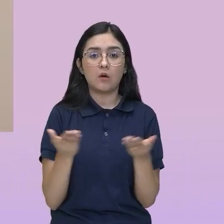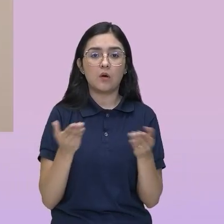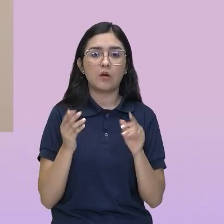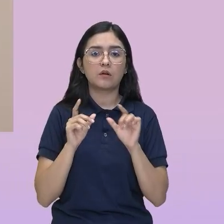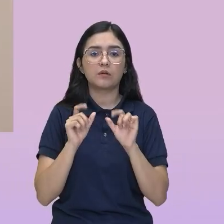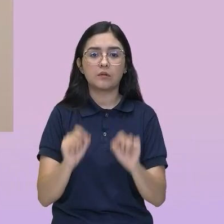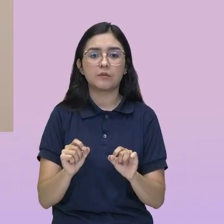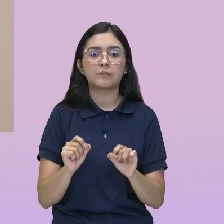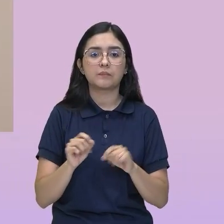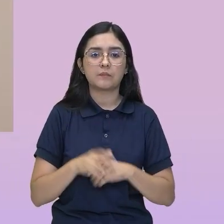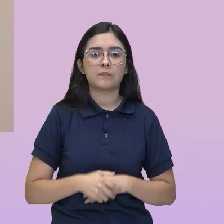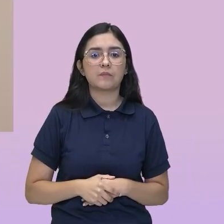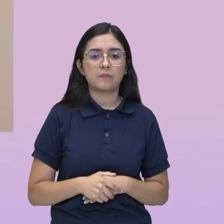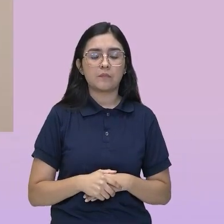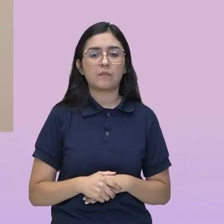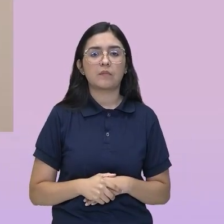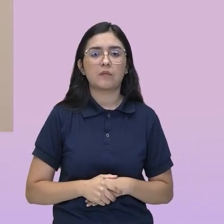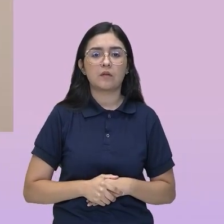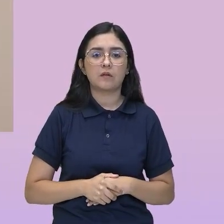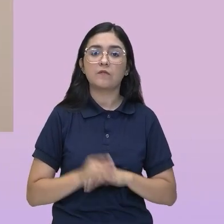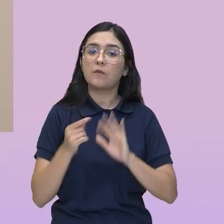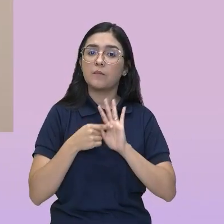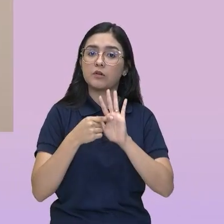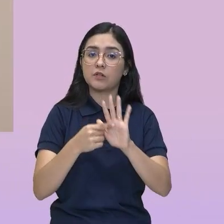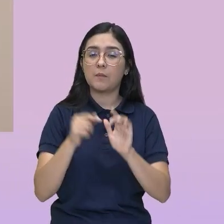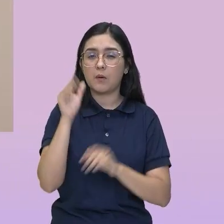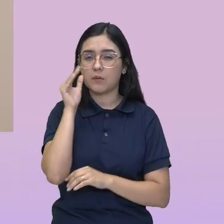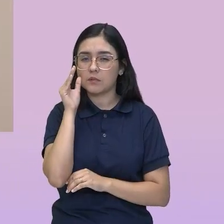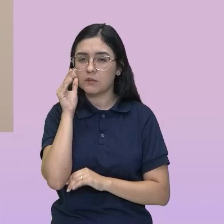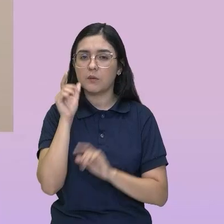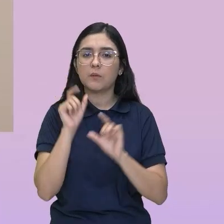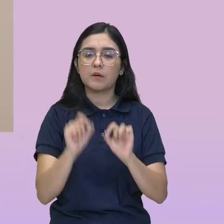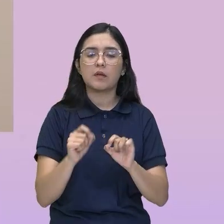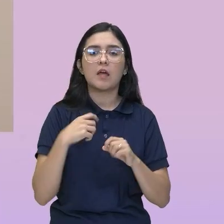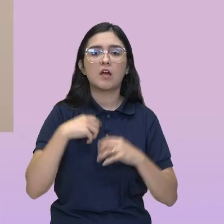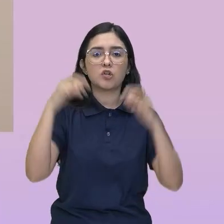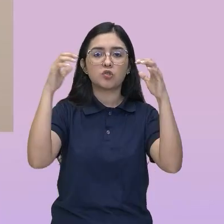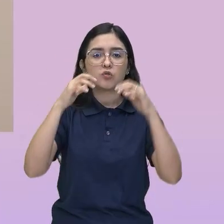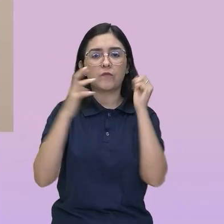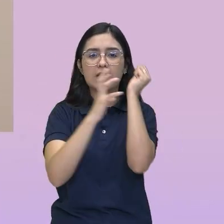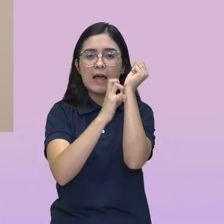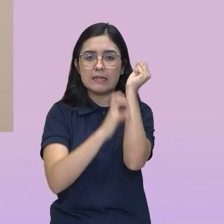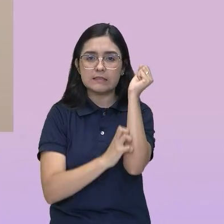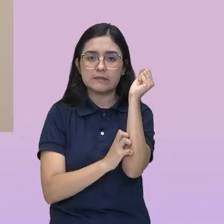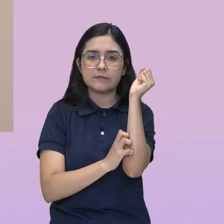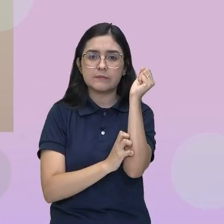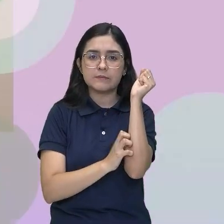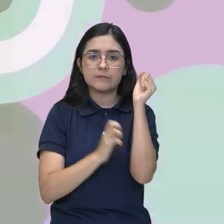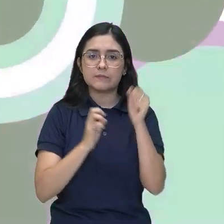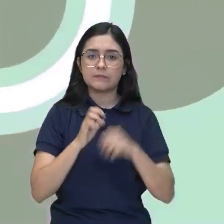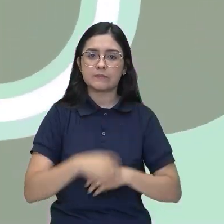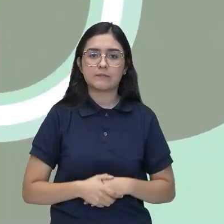trazer aqui tem química, uma curiosidade, é a chuva ácida.